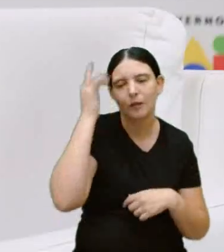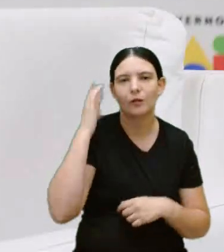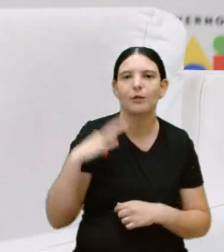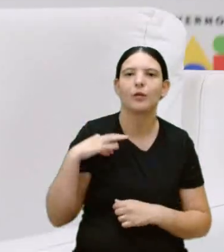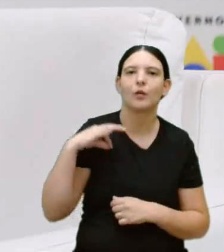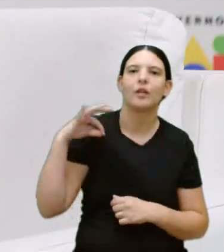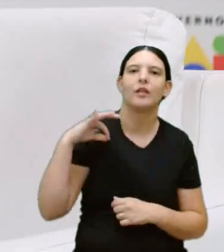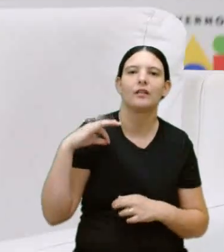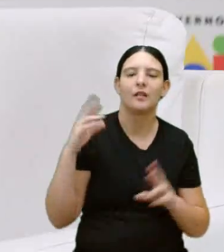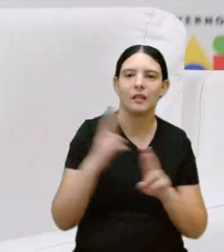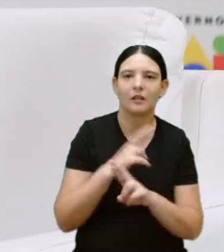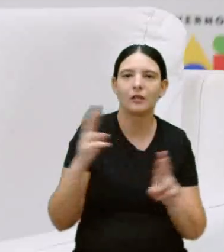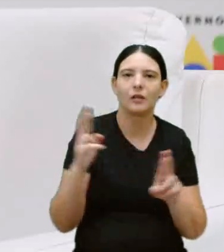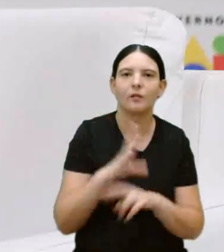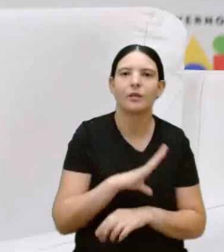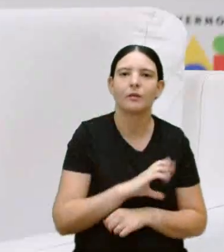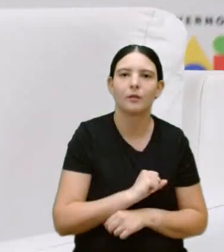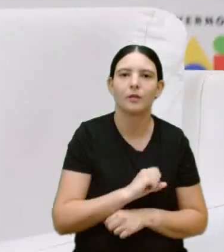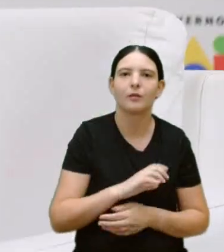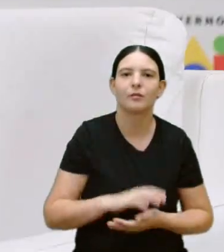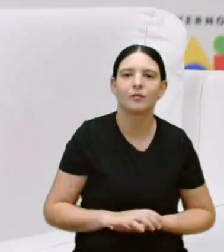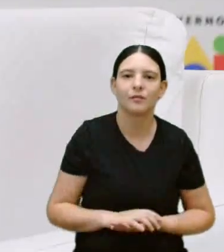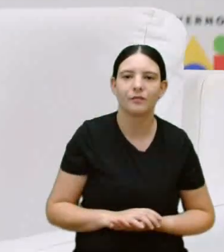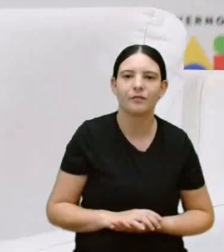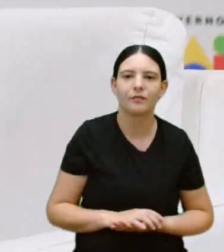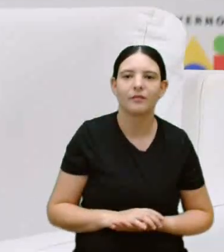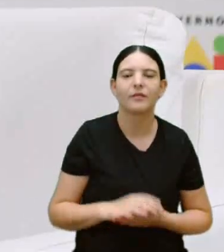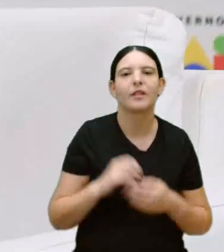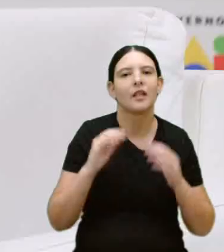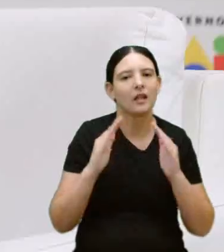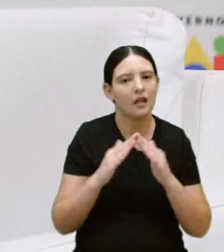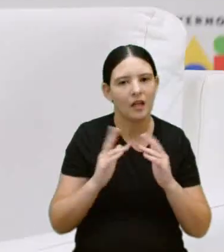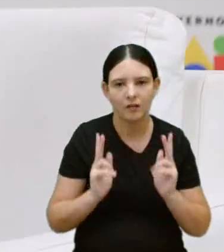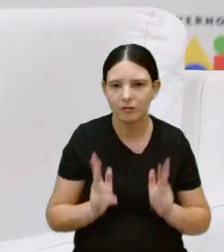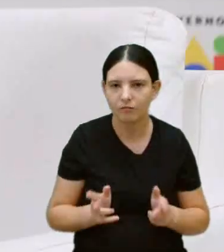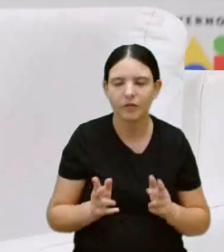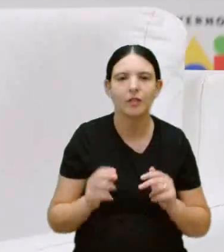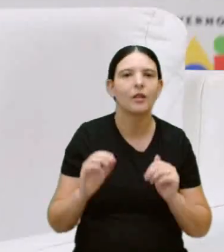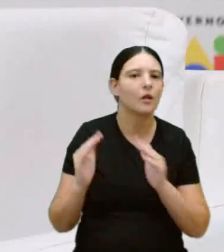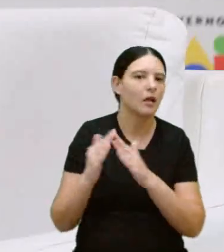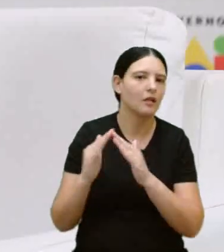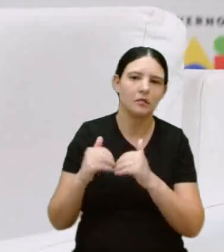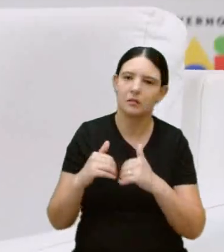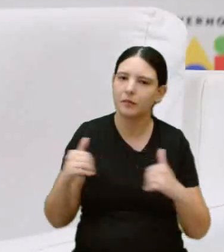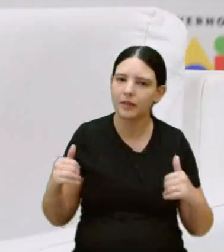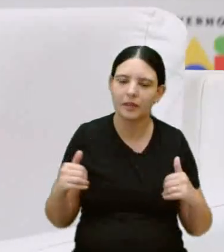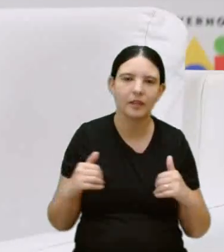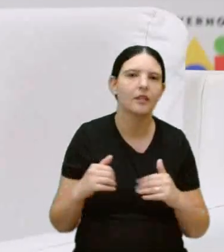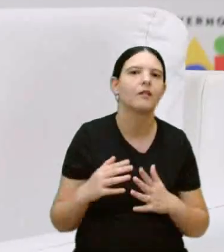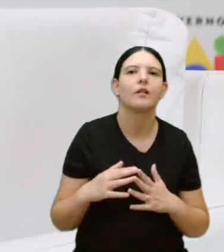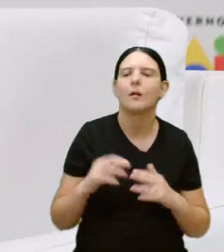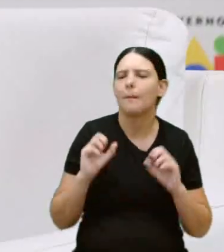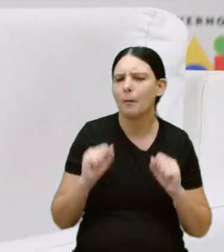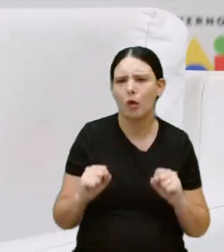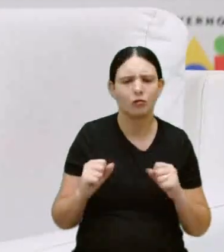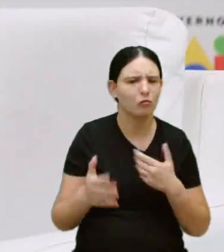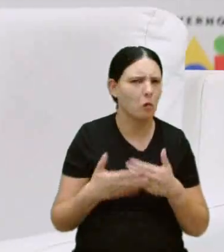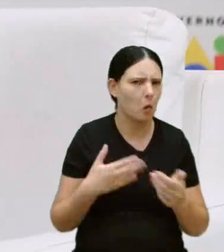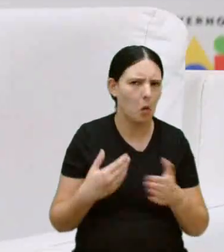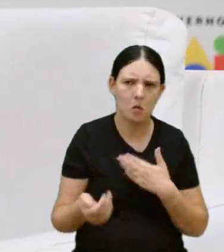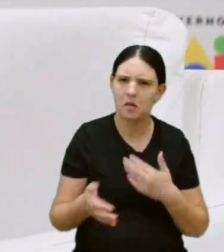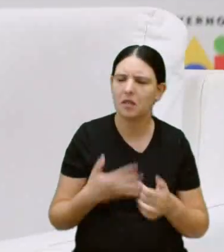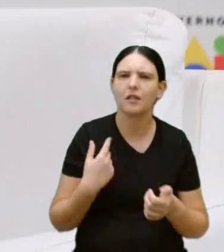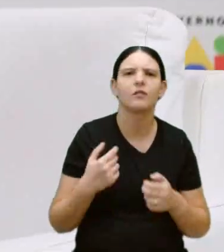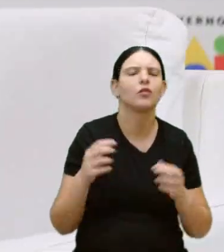relacionamento amoroso, tá? Morando na mesma casa, em casas separadas, heteroafetivo, homoafetivo, não monogâmico, monogâmico,